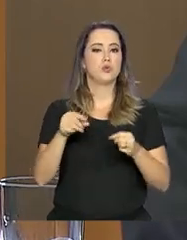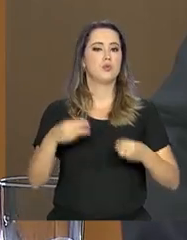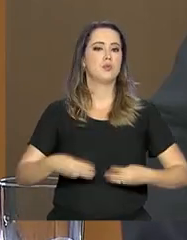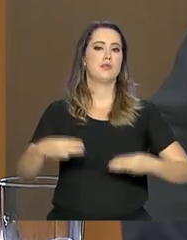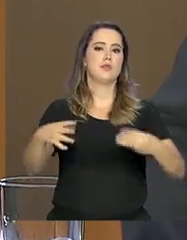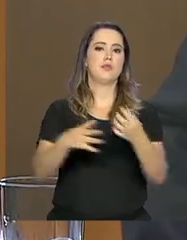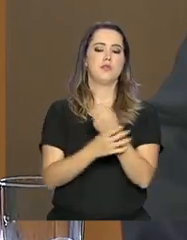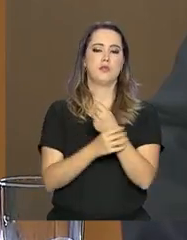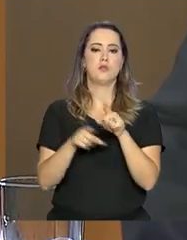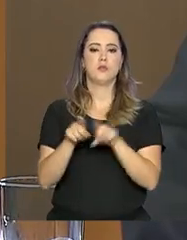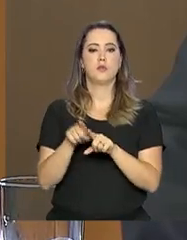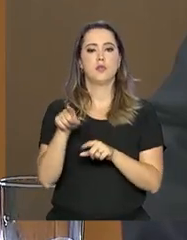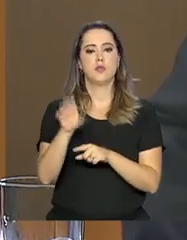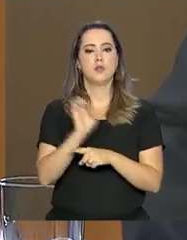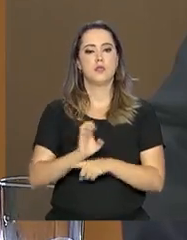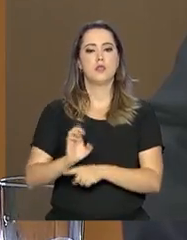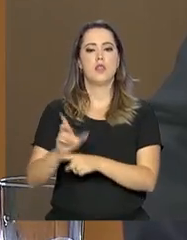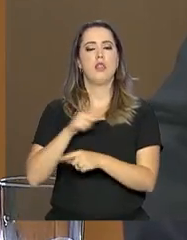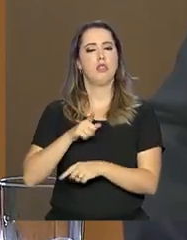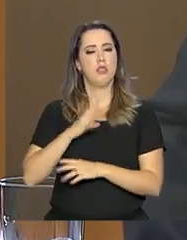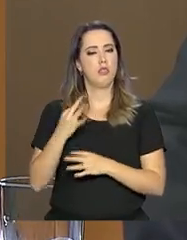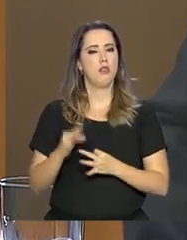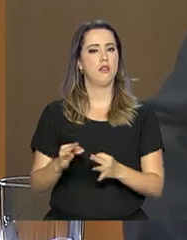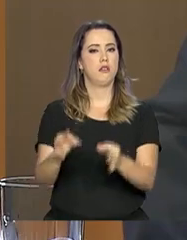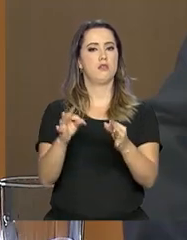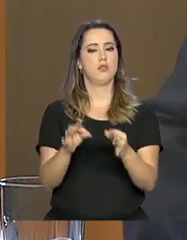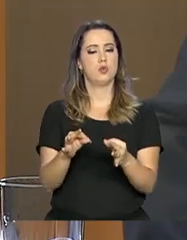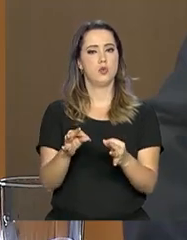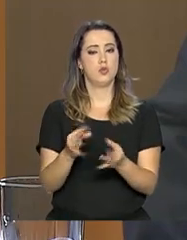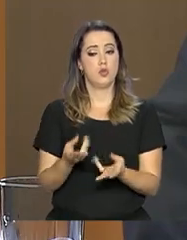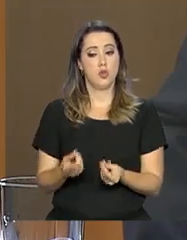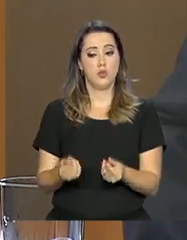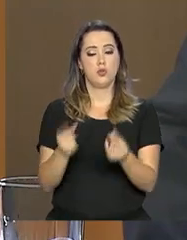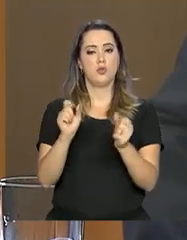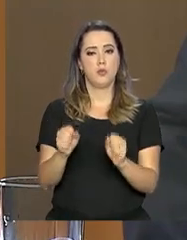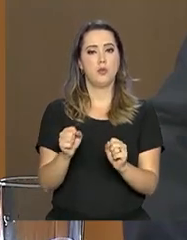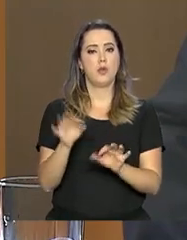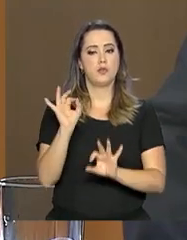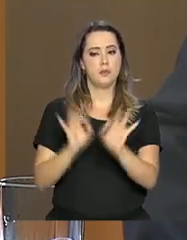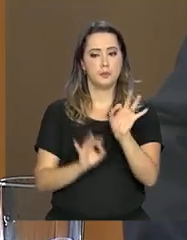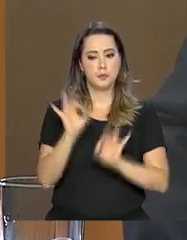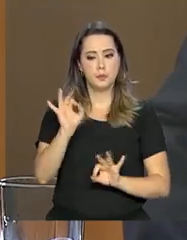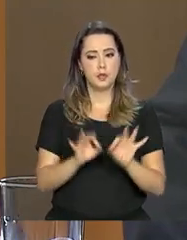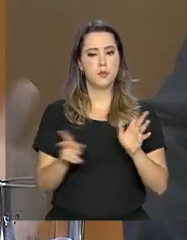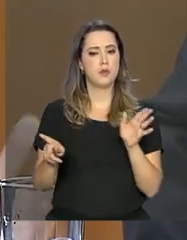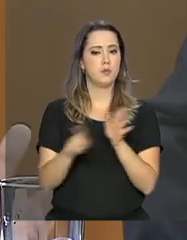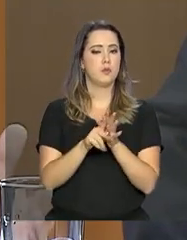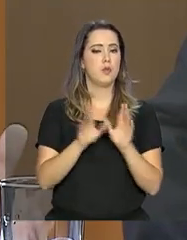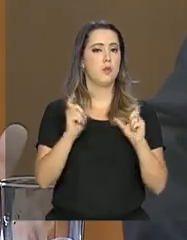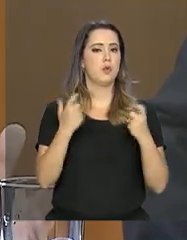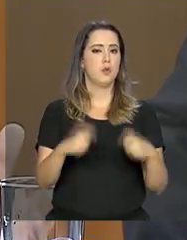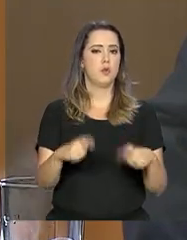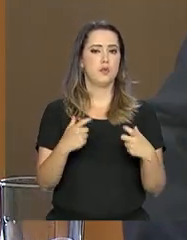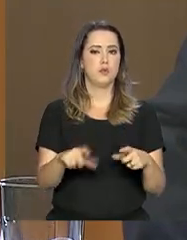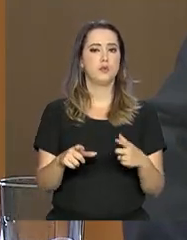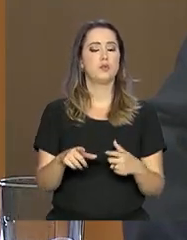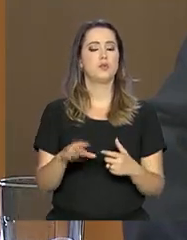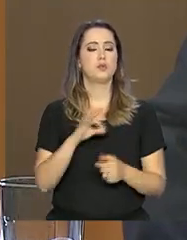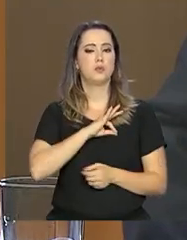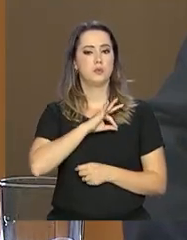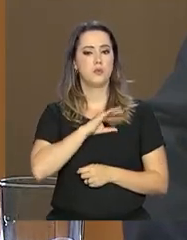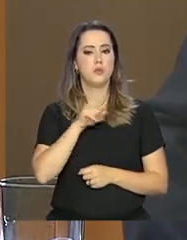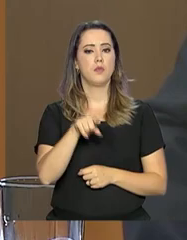esses estados contem com a tecnologia conta com recursos para que possam equiparar as respectivas delegacias nas respectivas unidades policiais